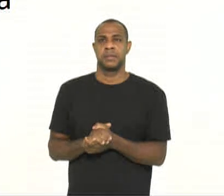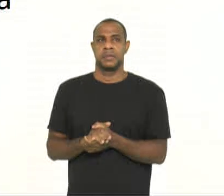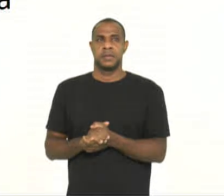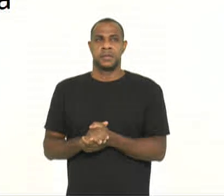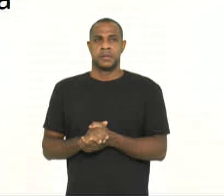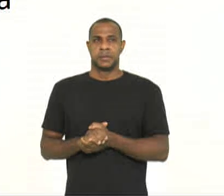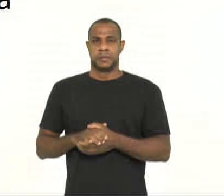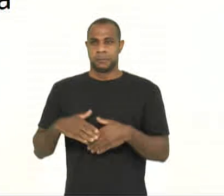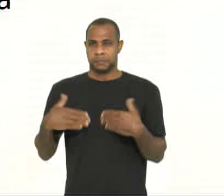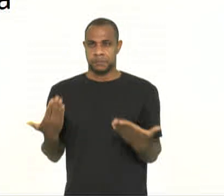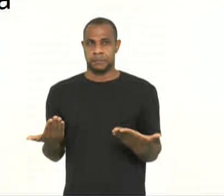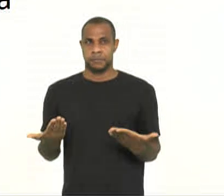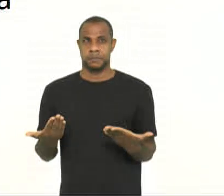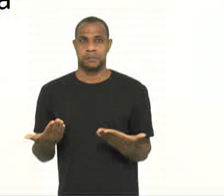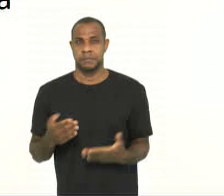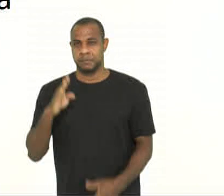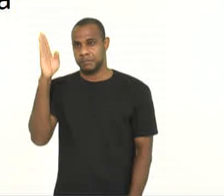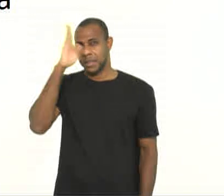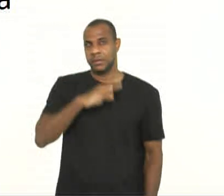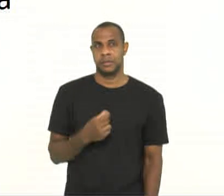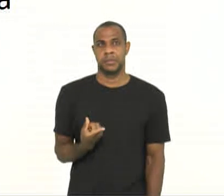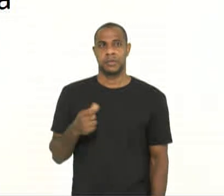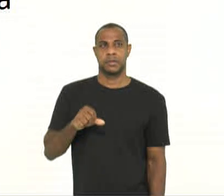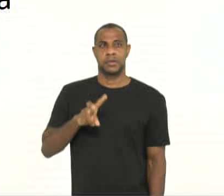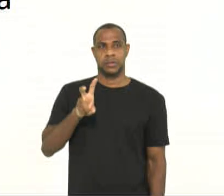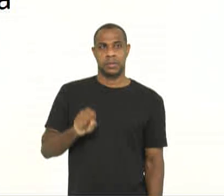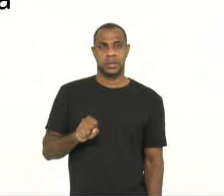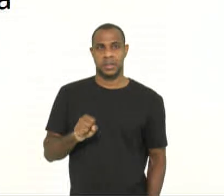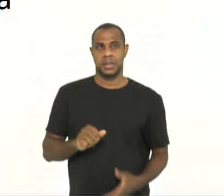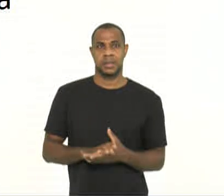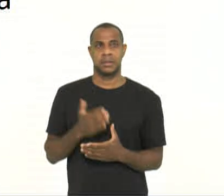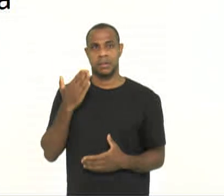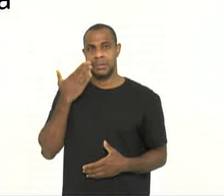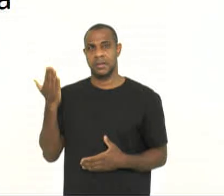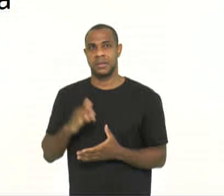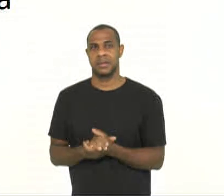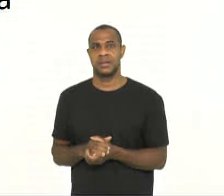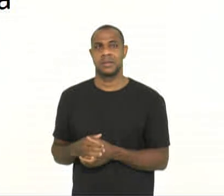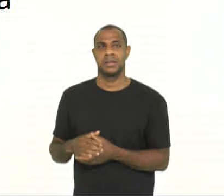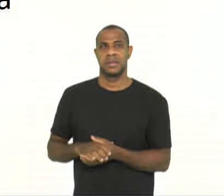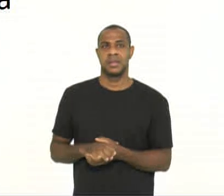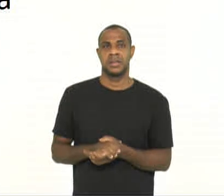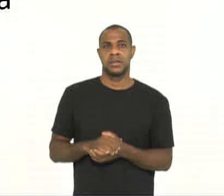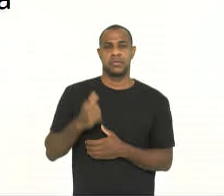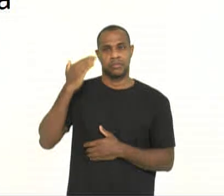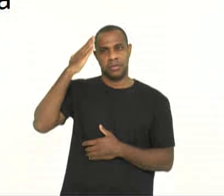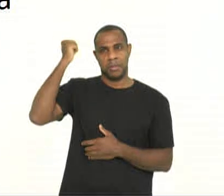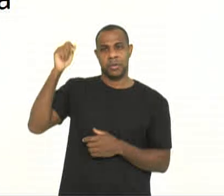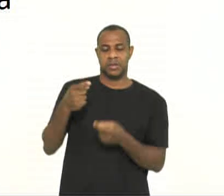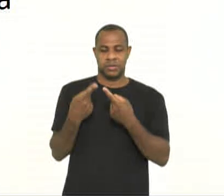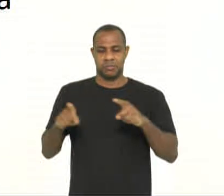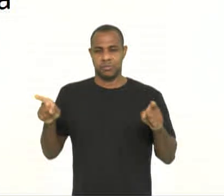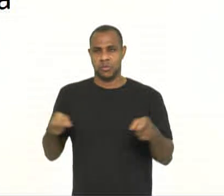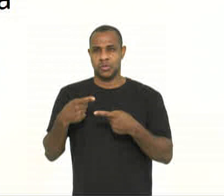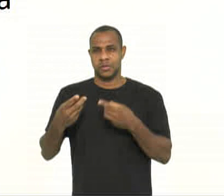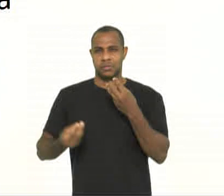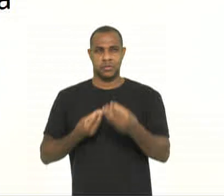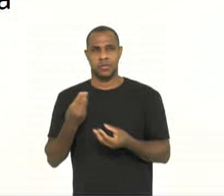Estados Unidos. Brasil, 1958, Bossa Nova, criação de Tom Jobim, Vinícius de Moraes e João